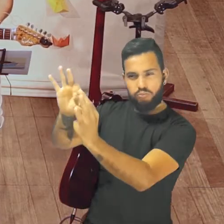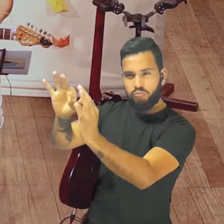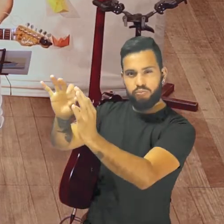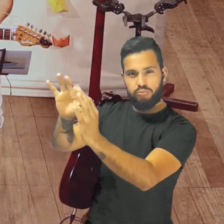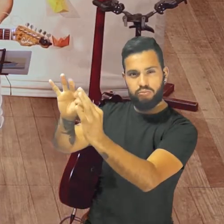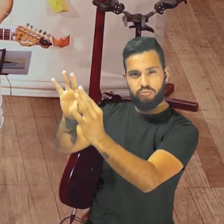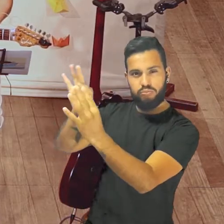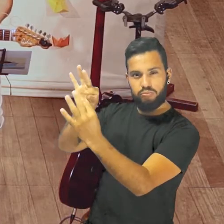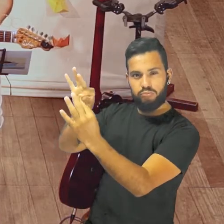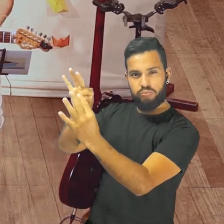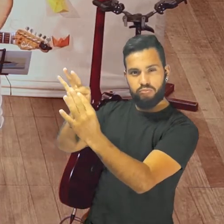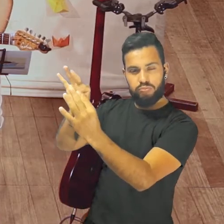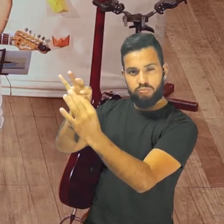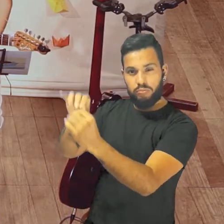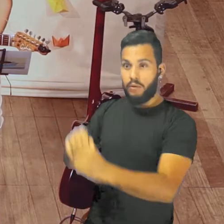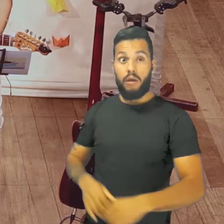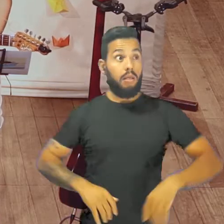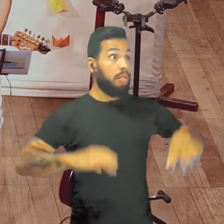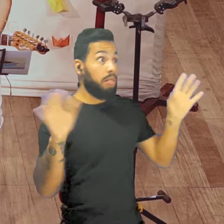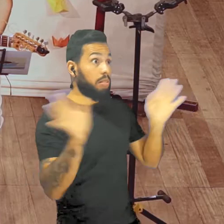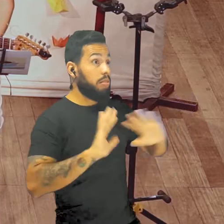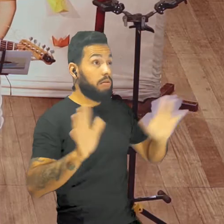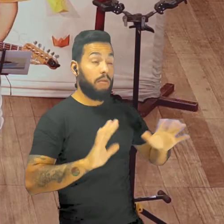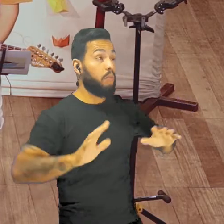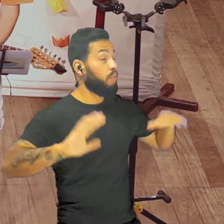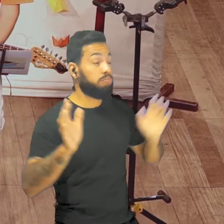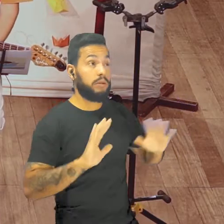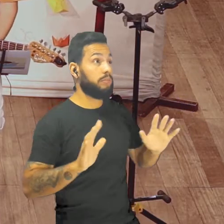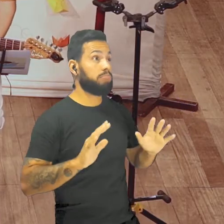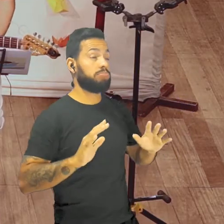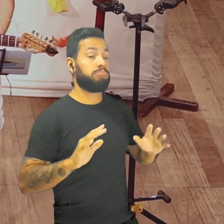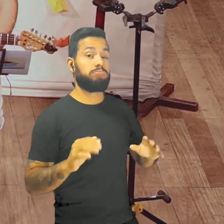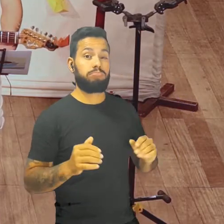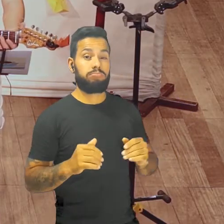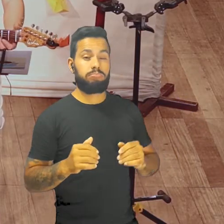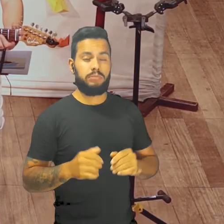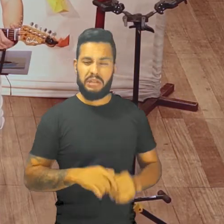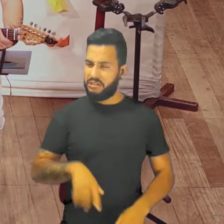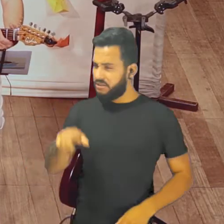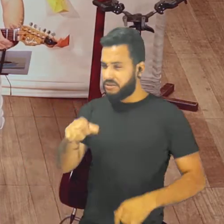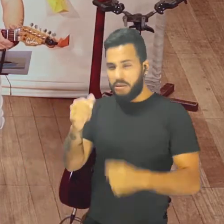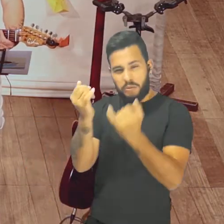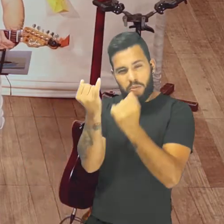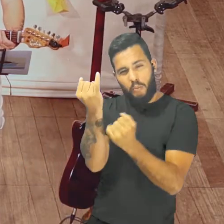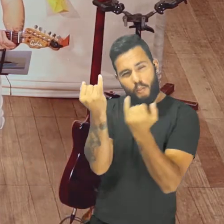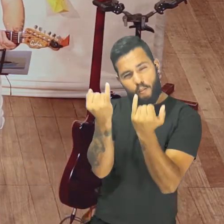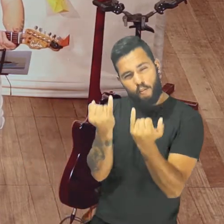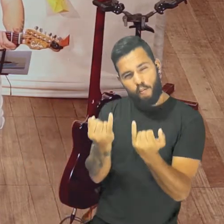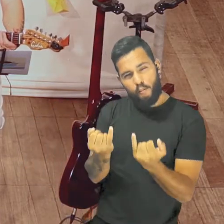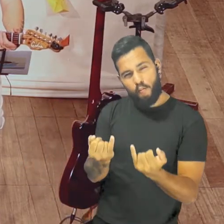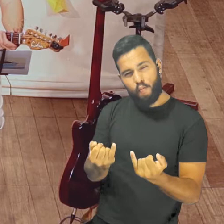disseram: não, não há, não, não há. Repetiu o bichinho assim, todo magrinho,